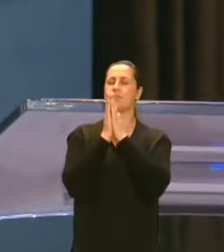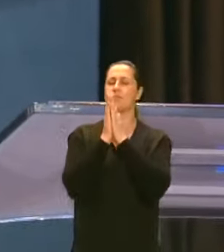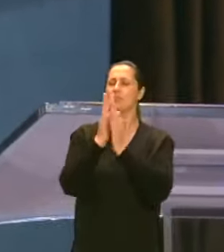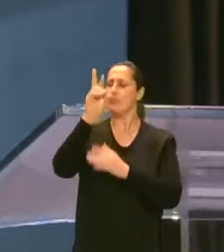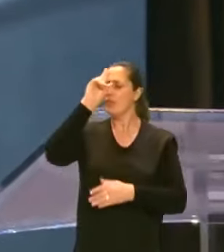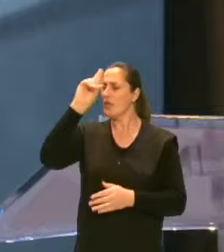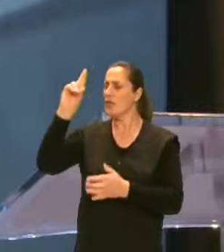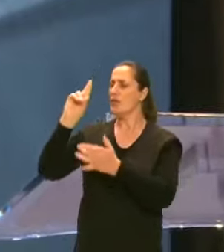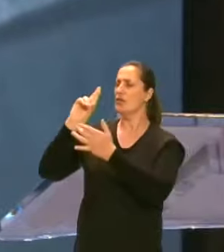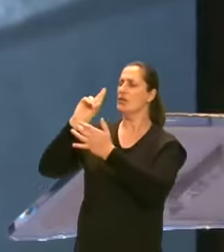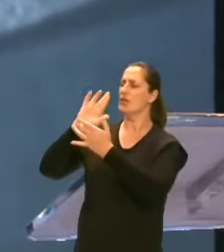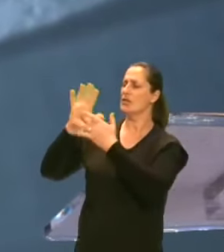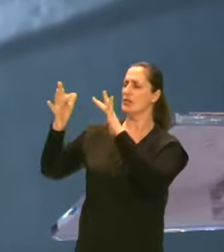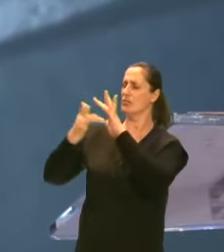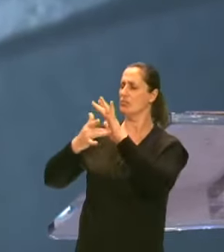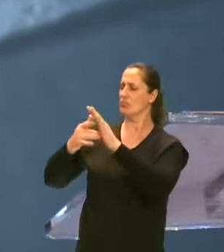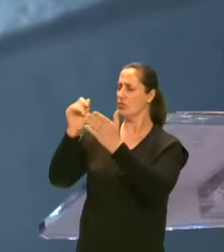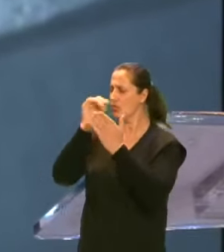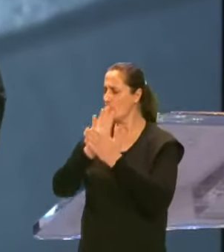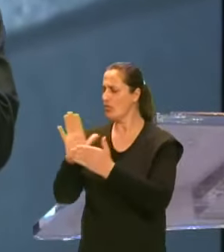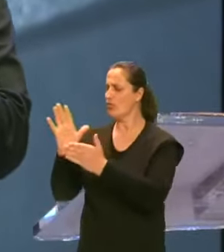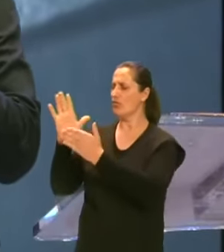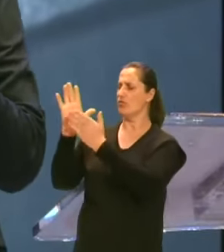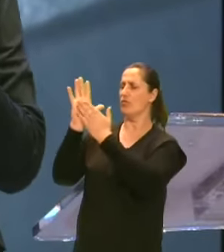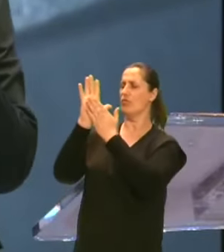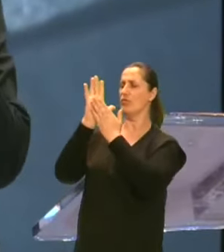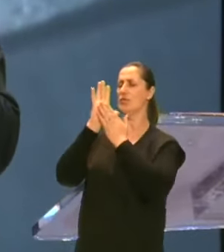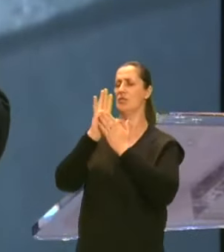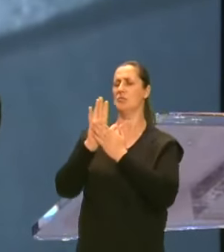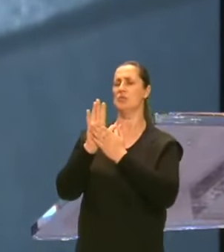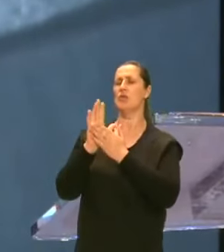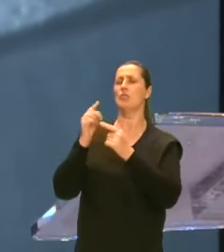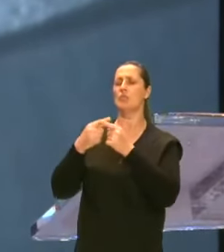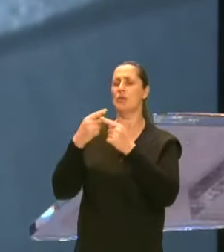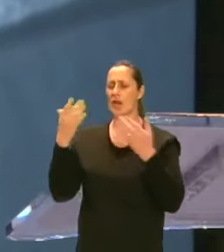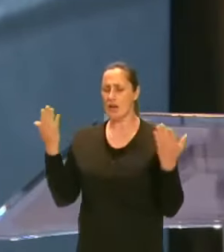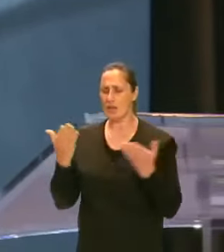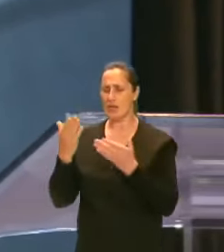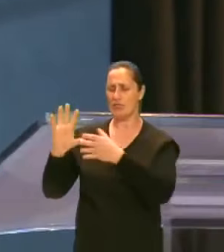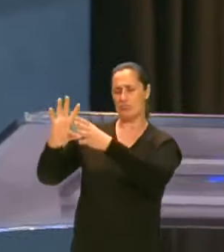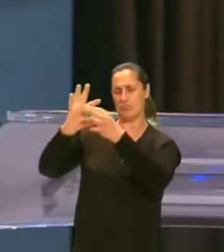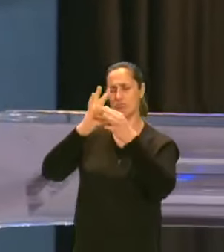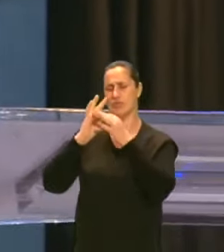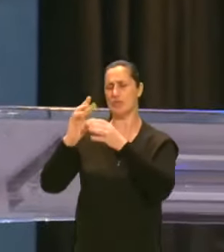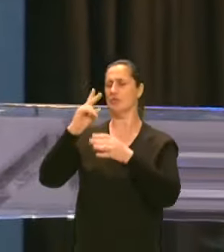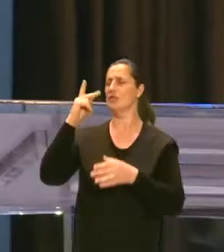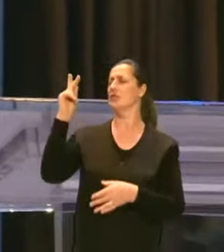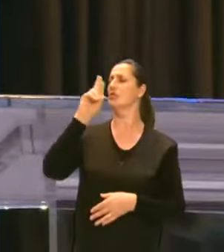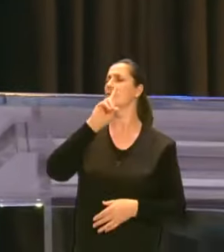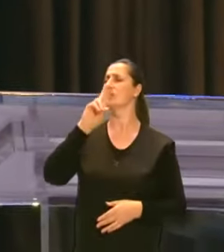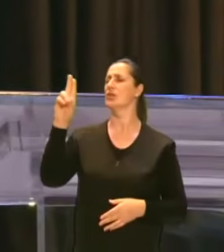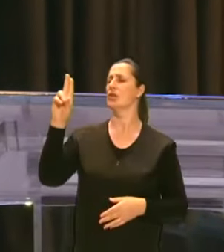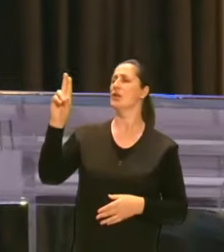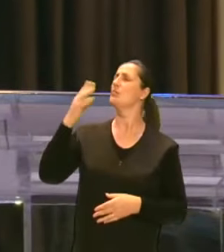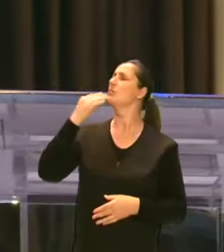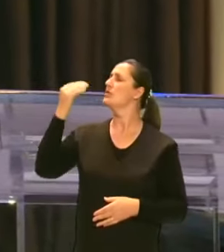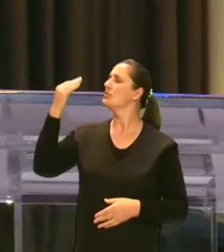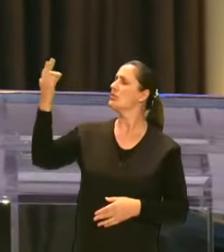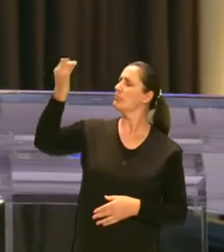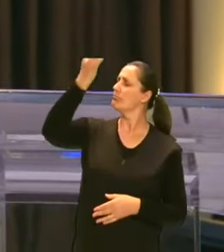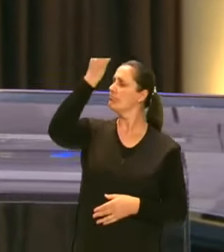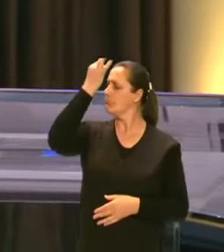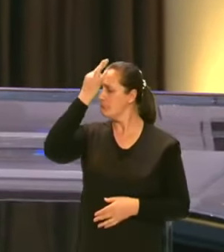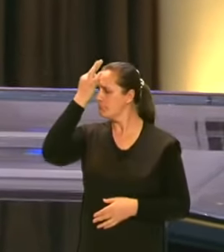louvamos, ó Pai, por esse tempo de culto, aonde estamos reunidos em Teu nome. Pedimos, Espírito Santo, assim como o Senhor tem falado desde o